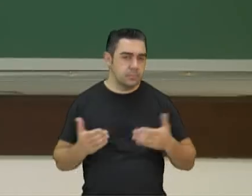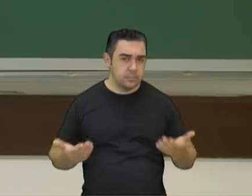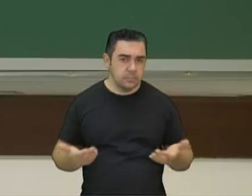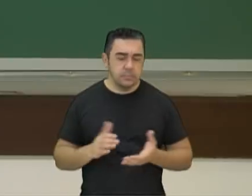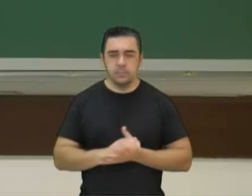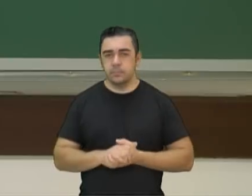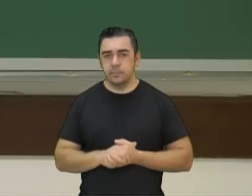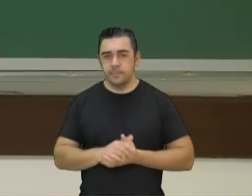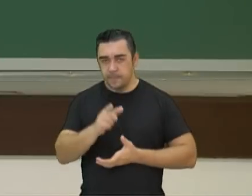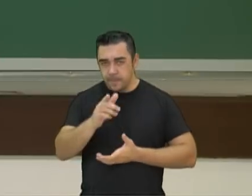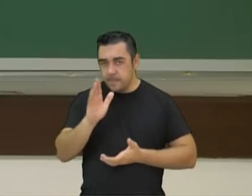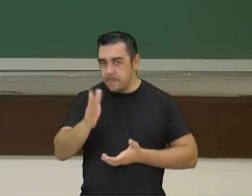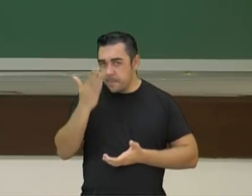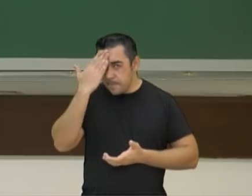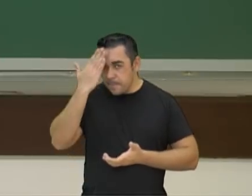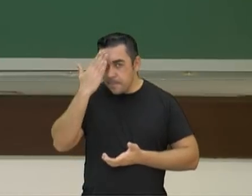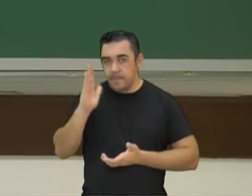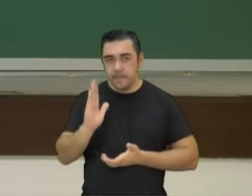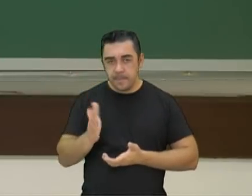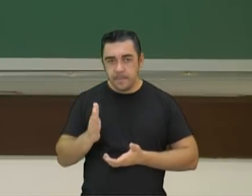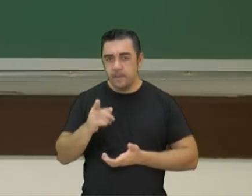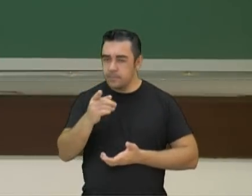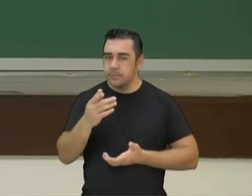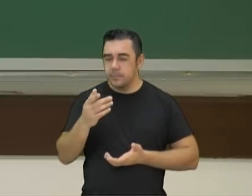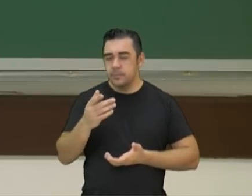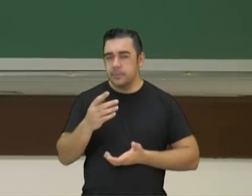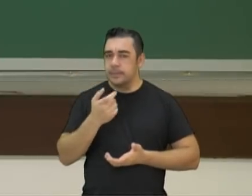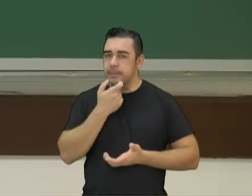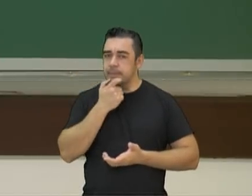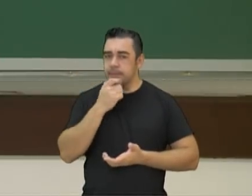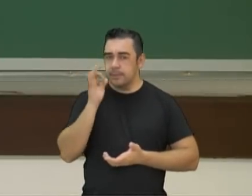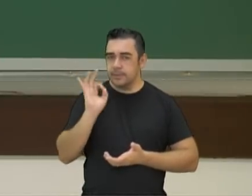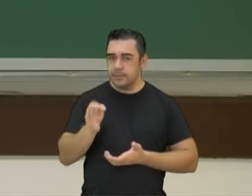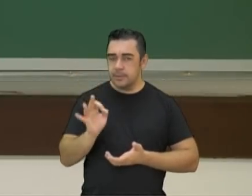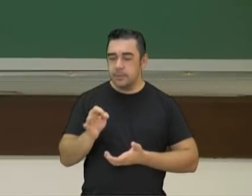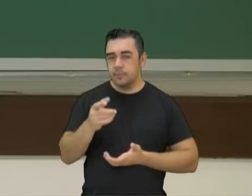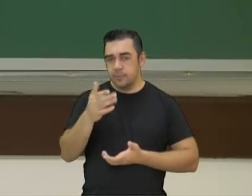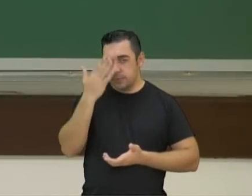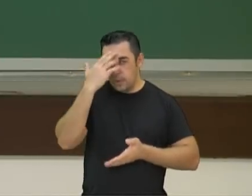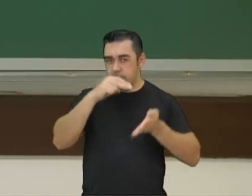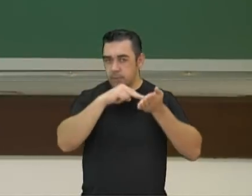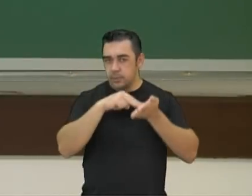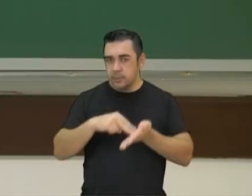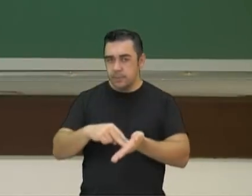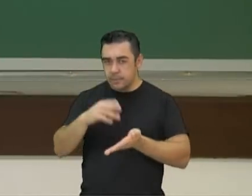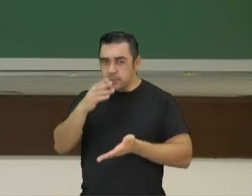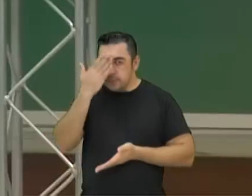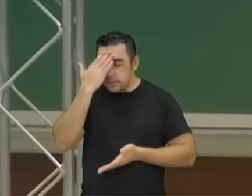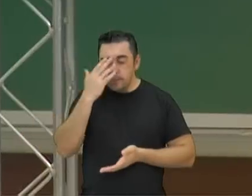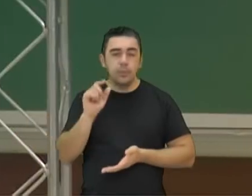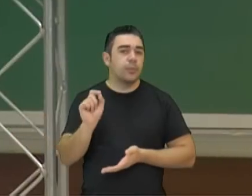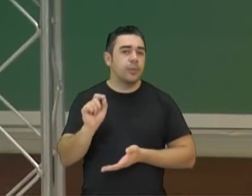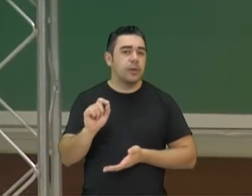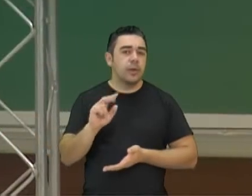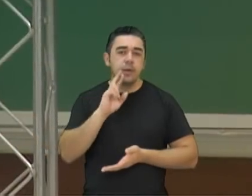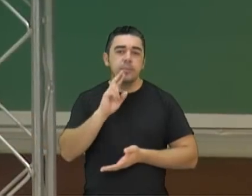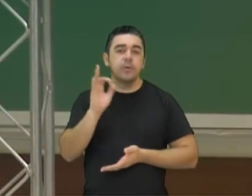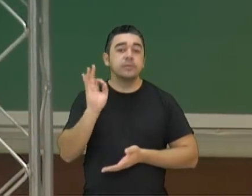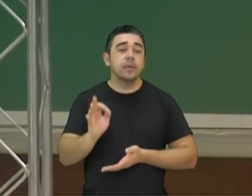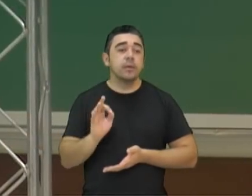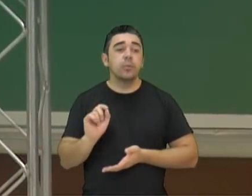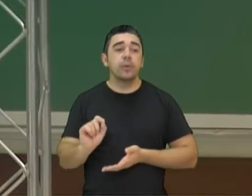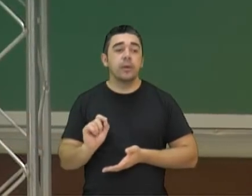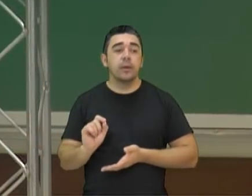Então, você já sabe, né? Você é fera no inglês, é fera no surf, tenho certeza que você já sabe. Então, a resposta